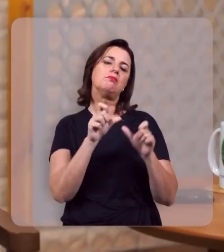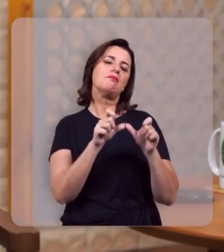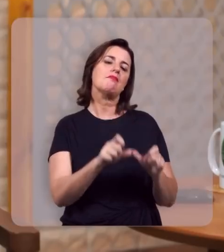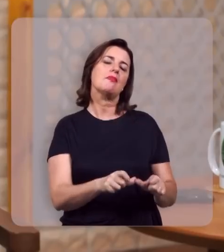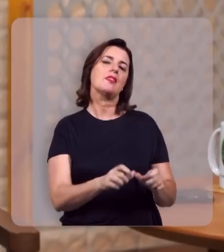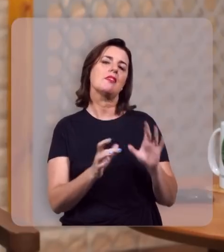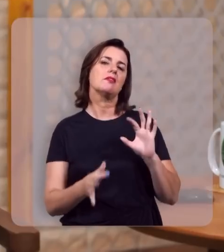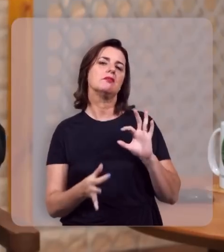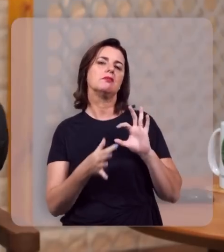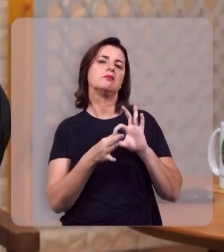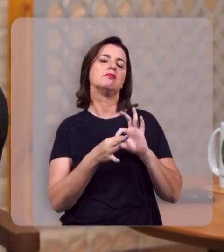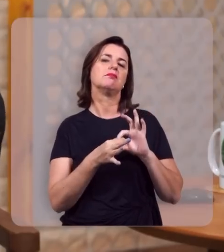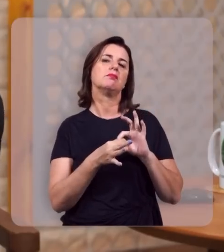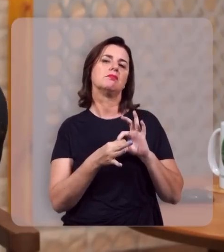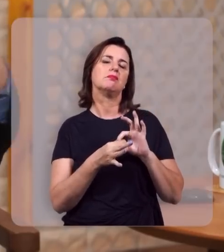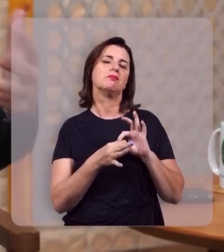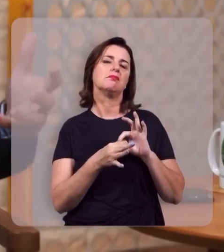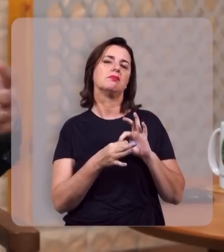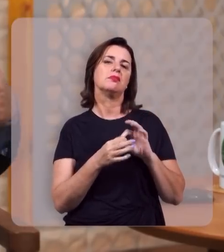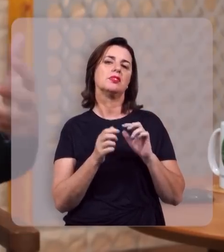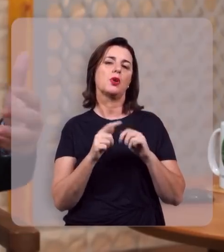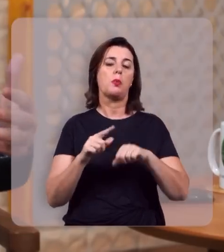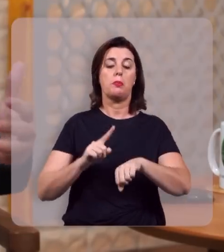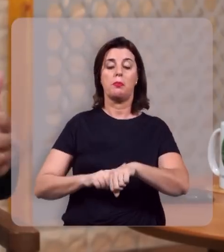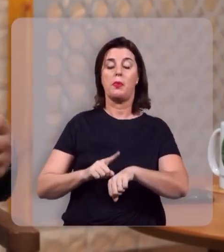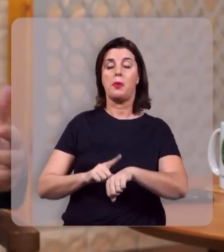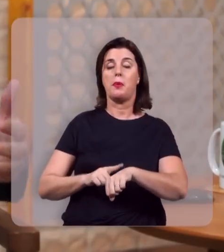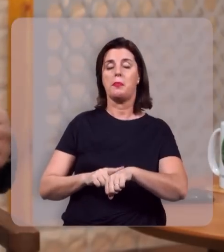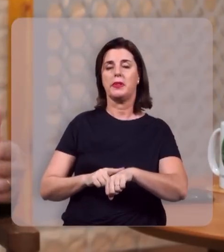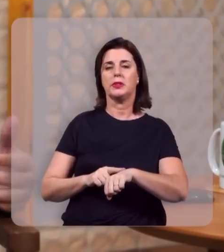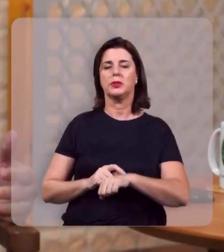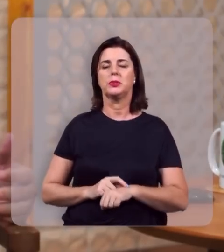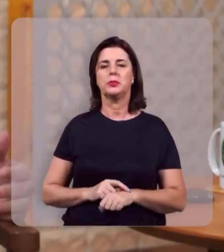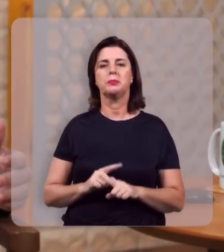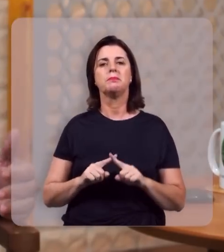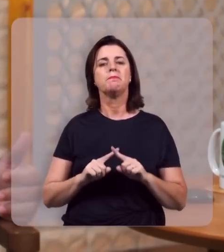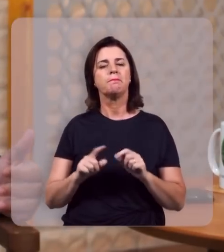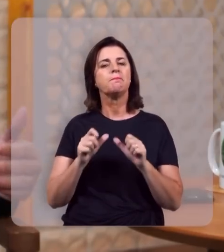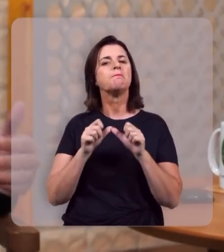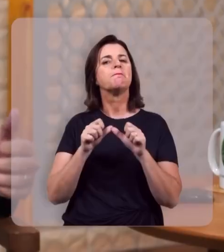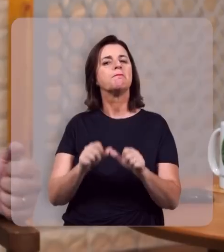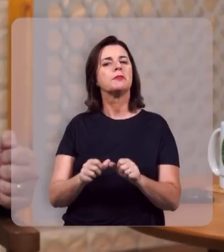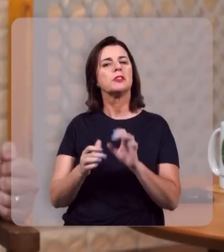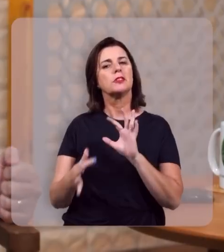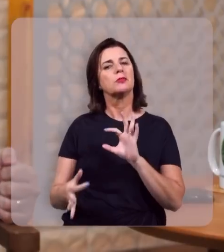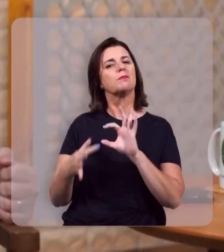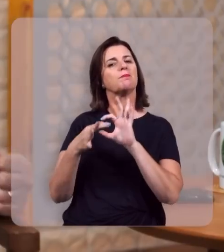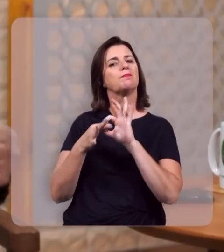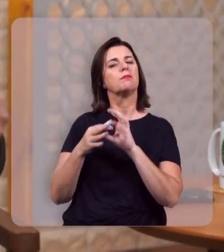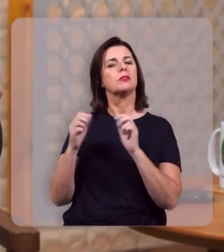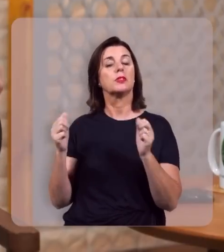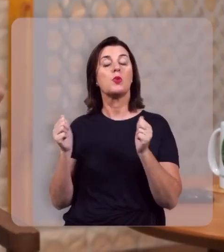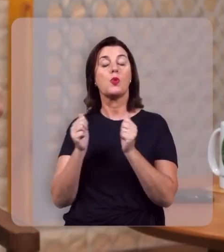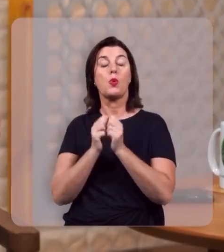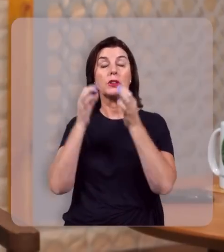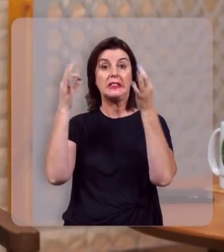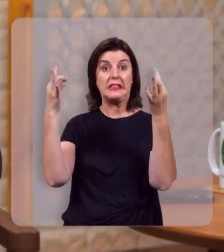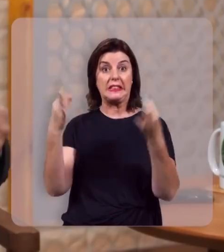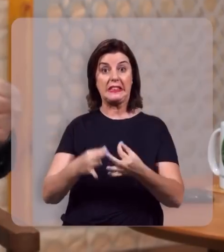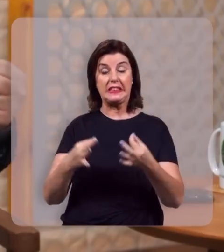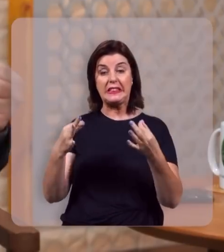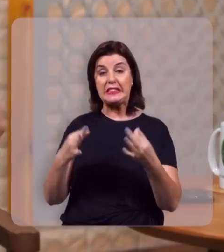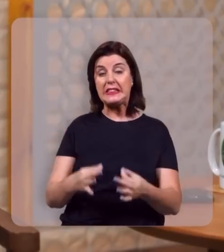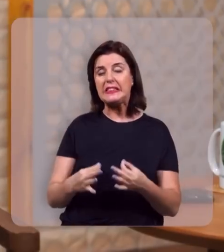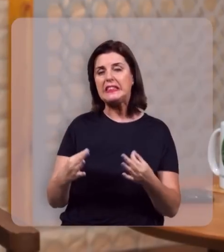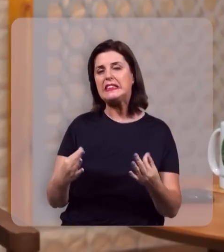não está ligada ao momento ou à circunstância positiva ou negativa, mas ela está ligada à